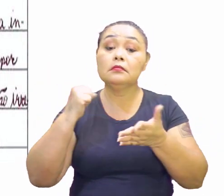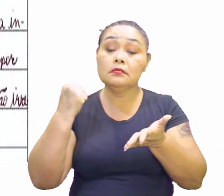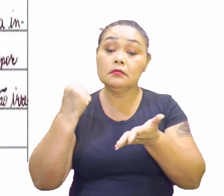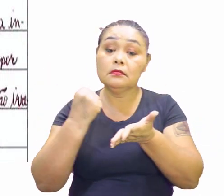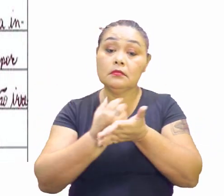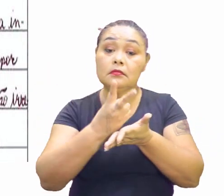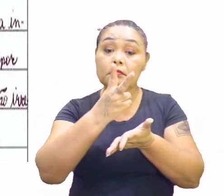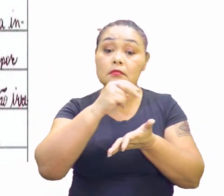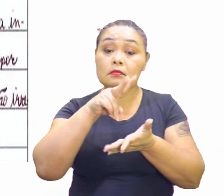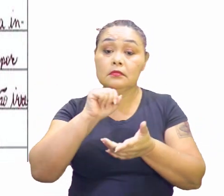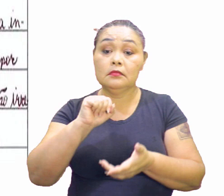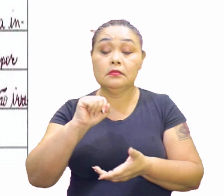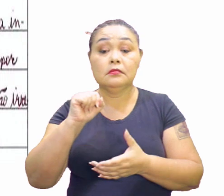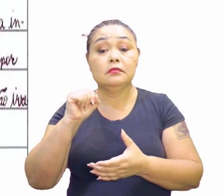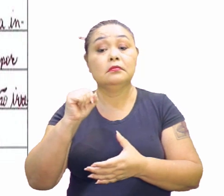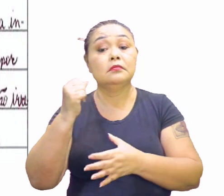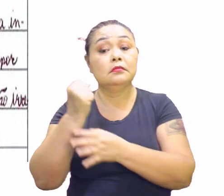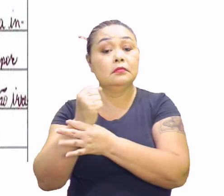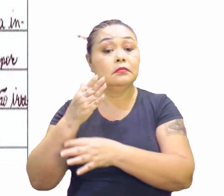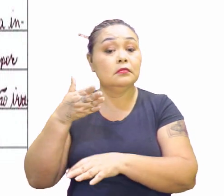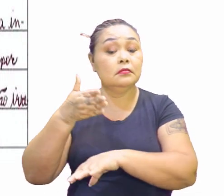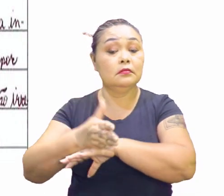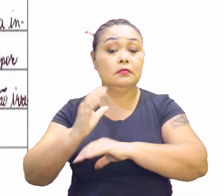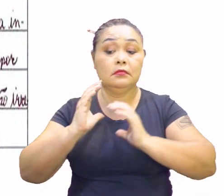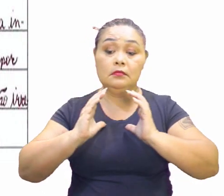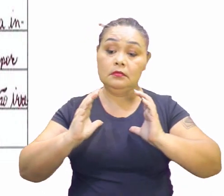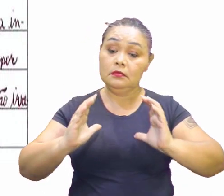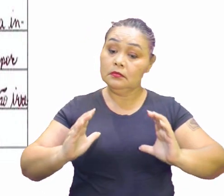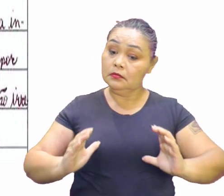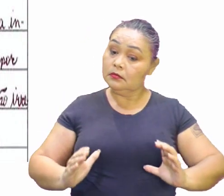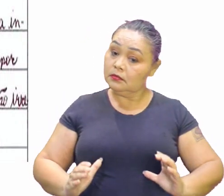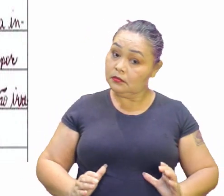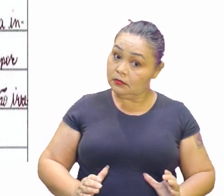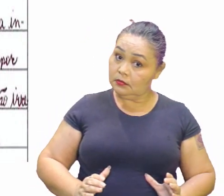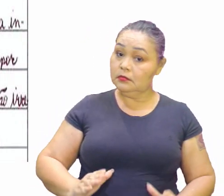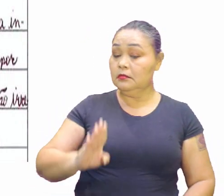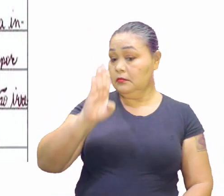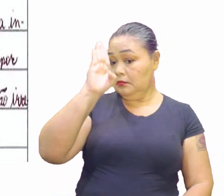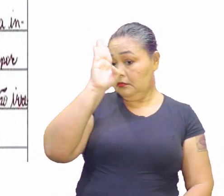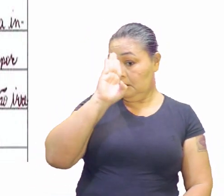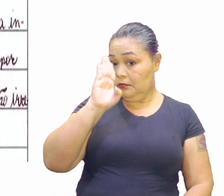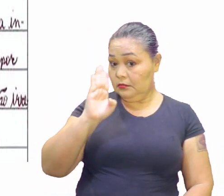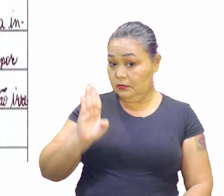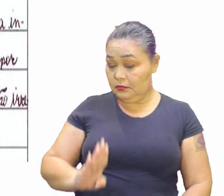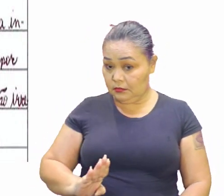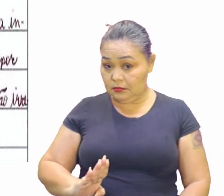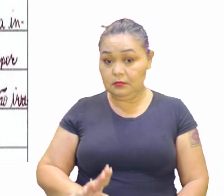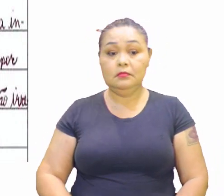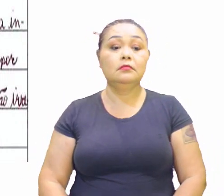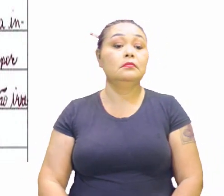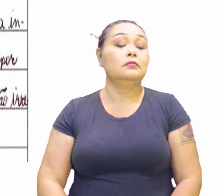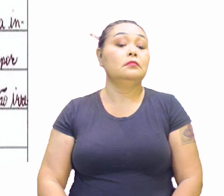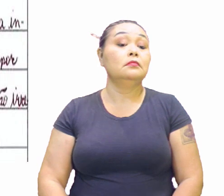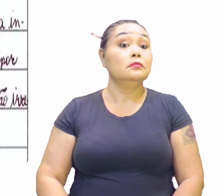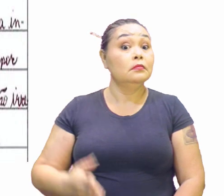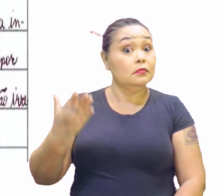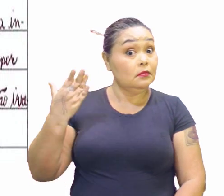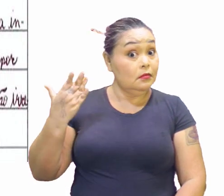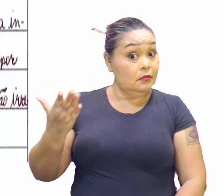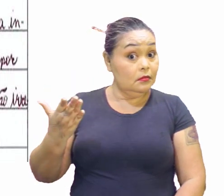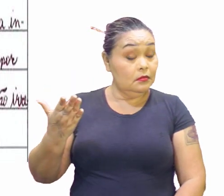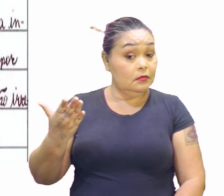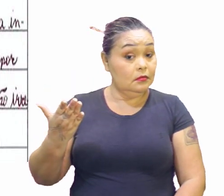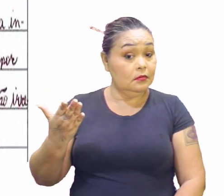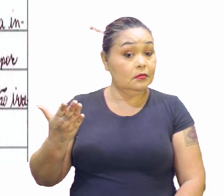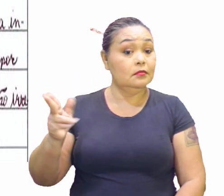Invisibilidade e registro civil. Garantia de acesso à cidadania no Brasil. E olhe bem,